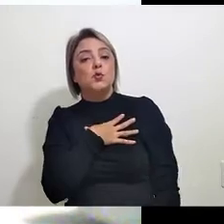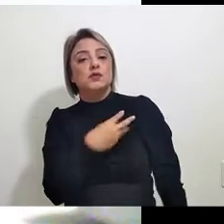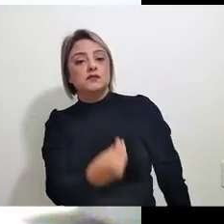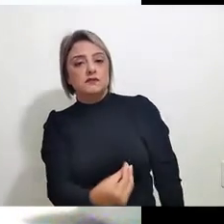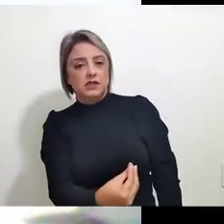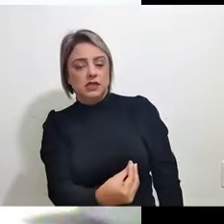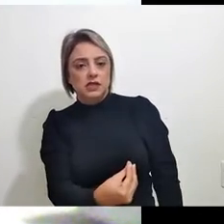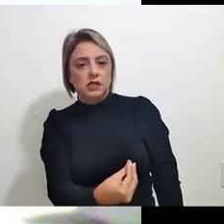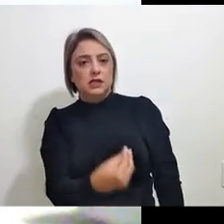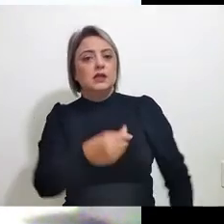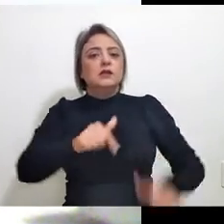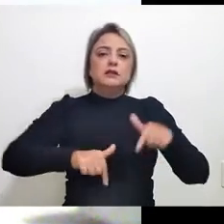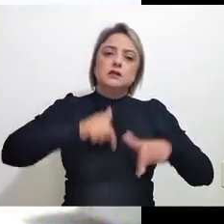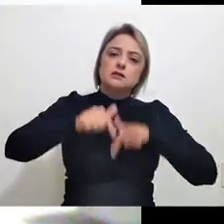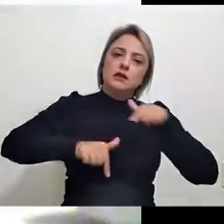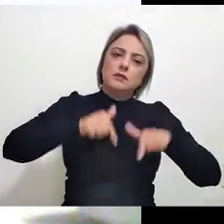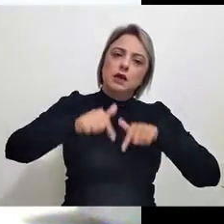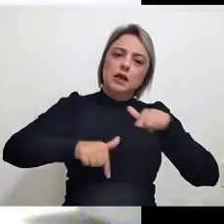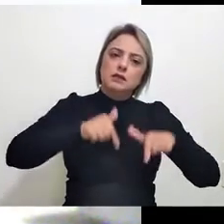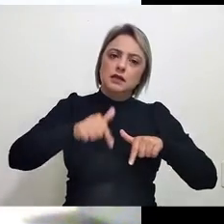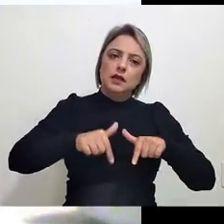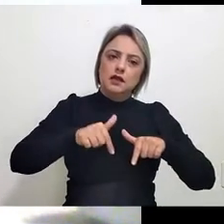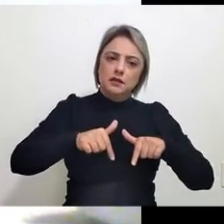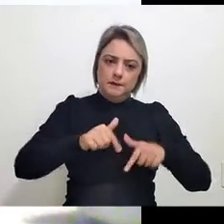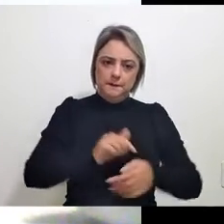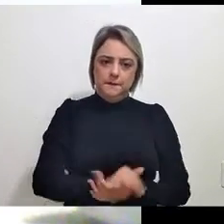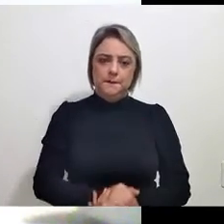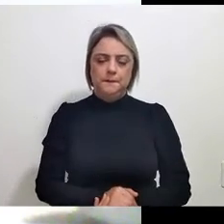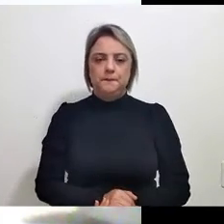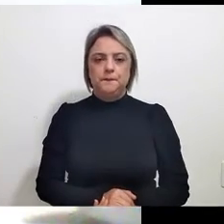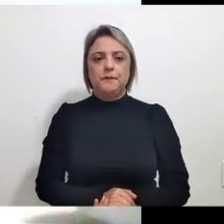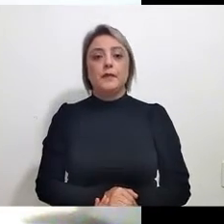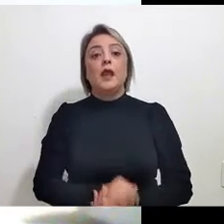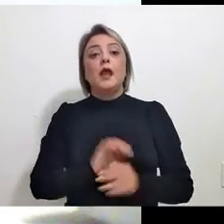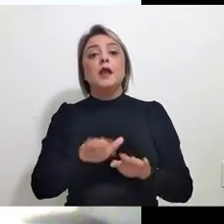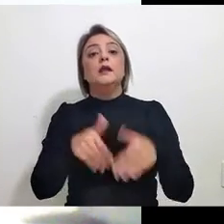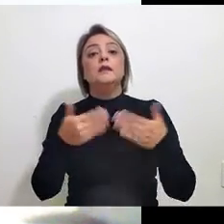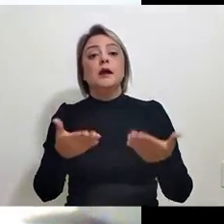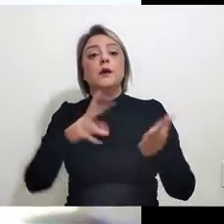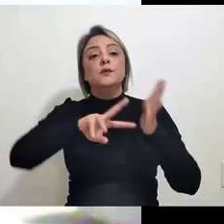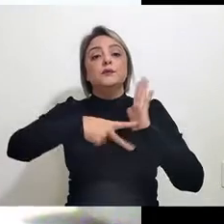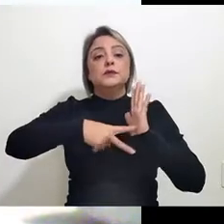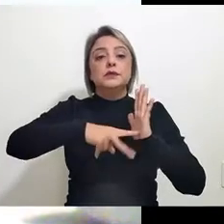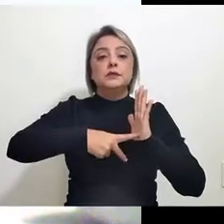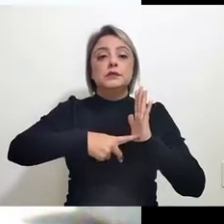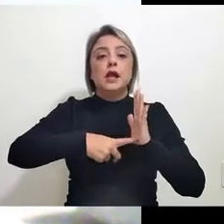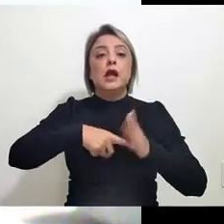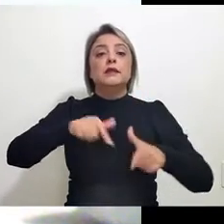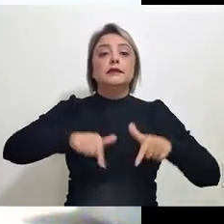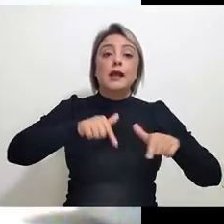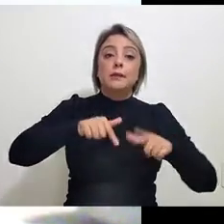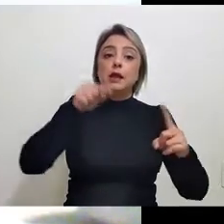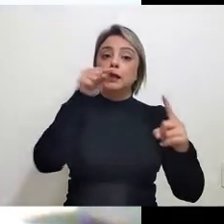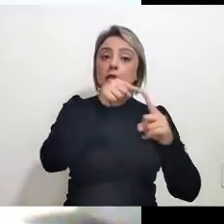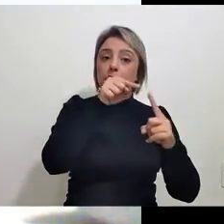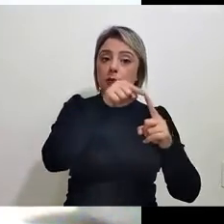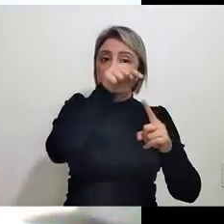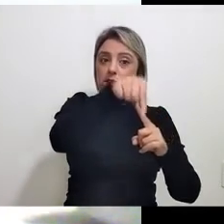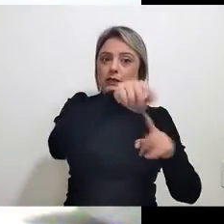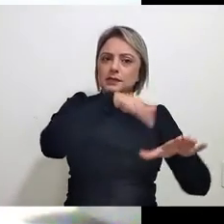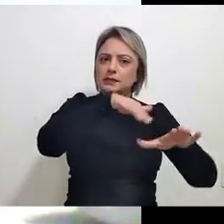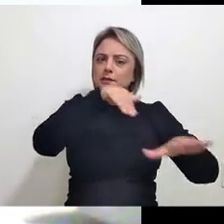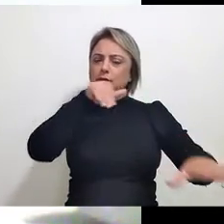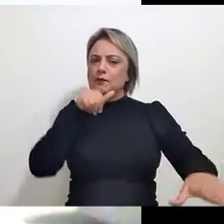nós atuamos enquanto sindicato, próximo da escola, próximo dos assuntos